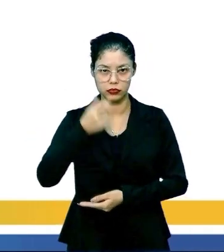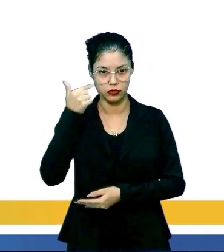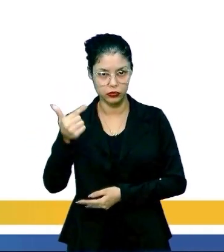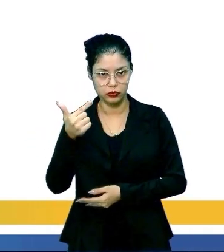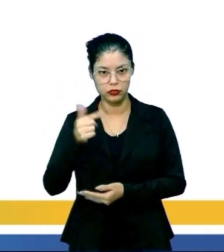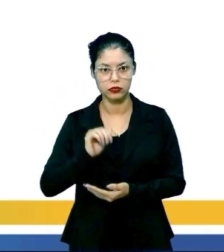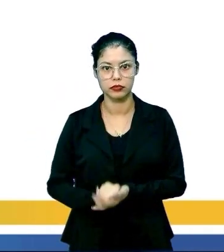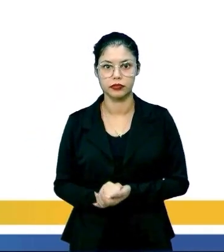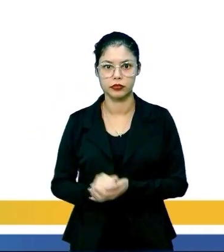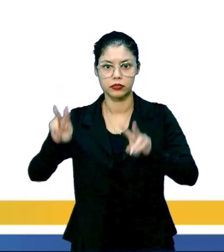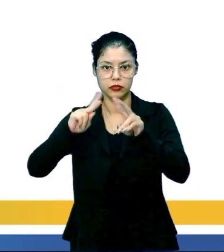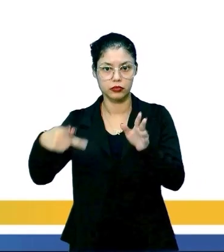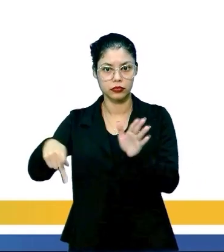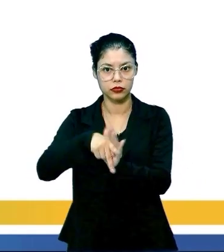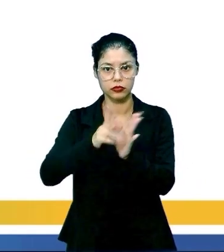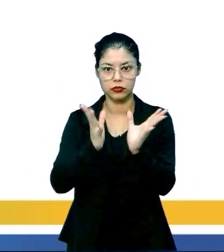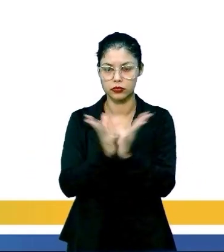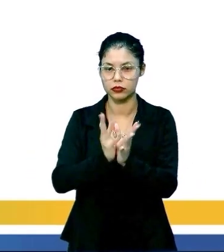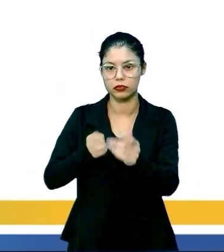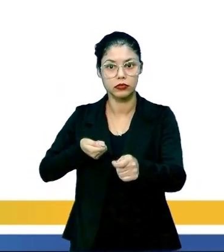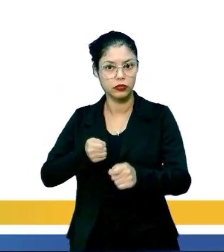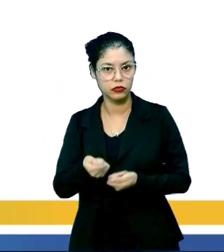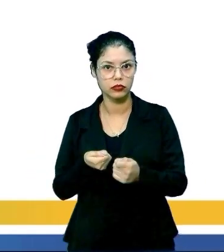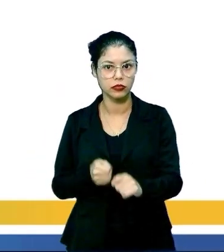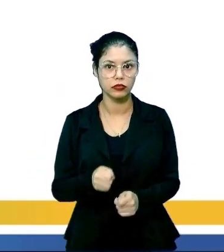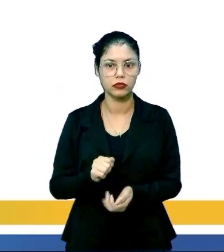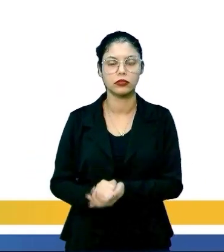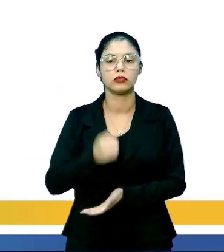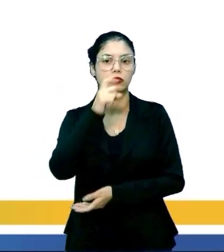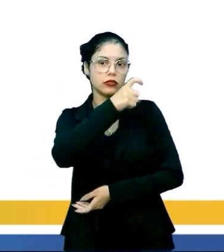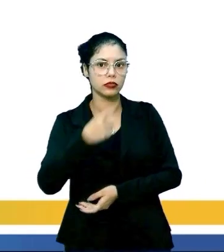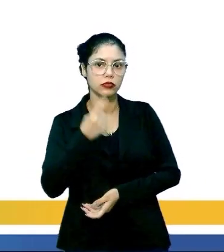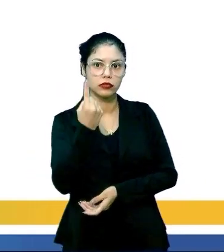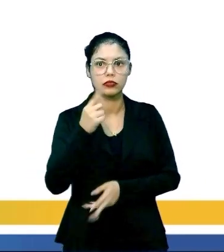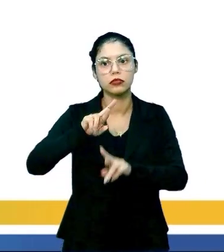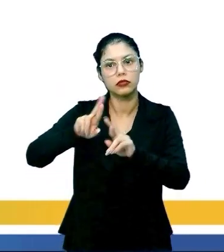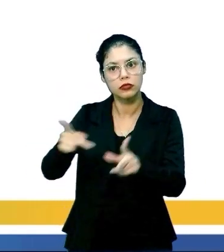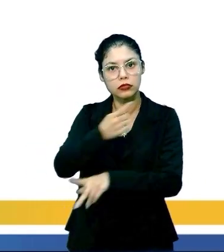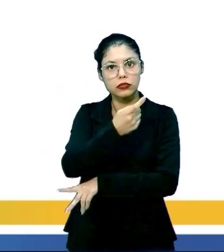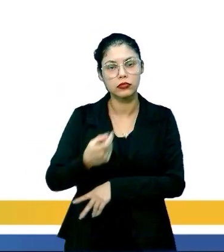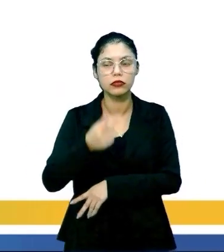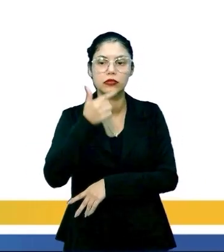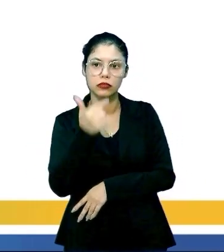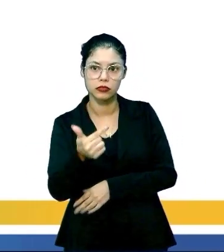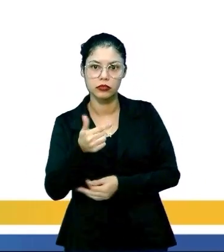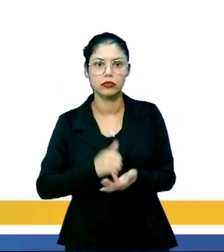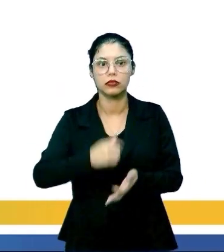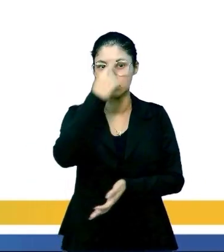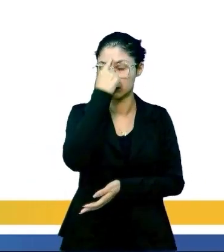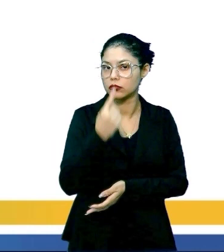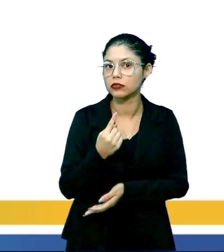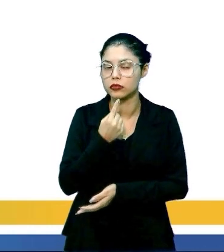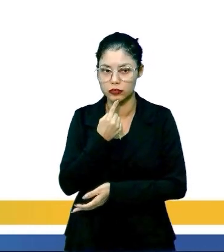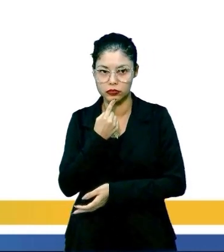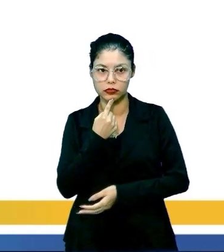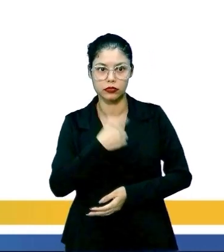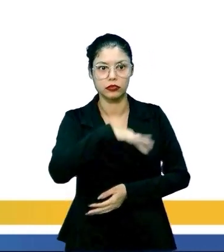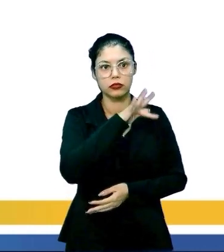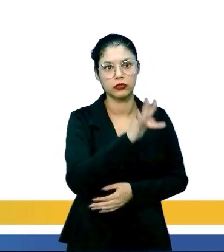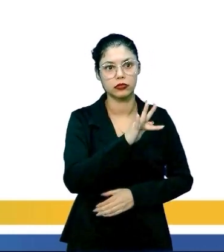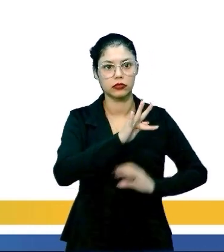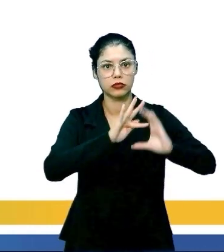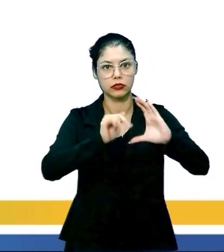x1 e x2, pertencente ao conjunto do domínio com x1 diferente de x2,